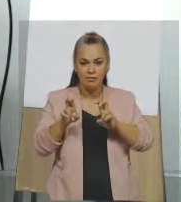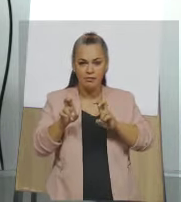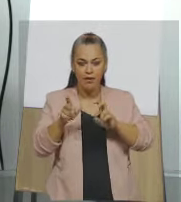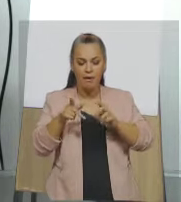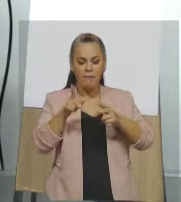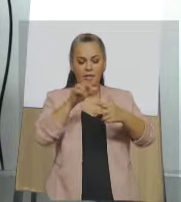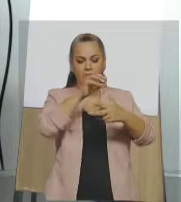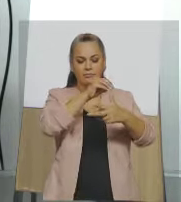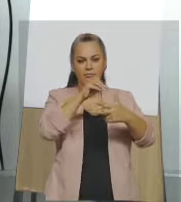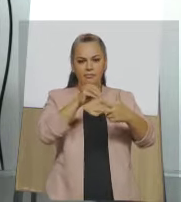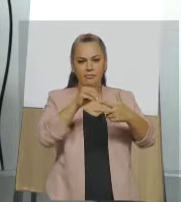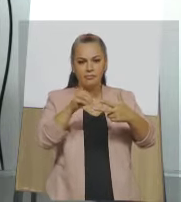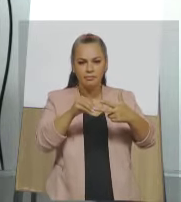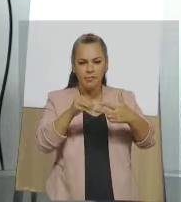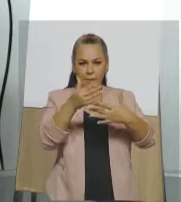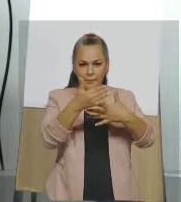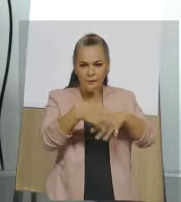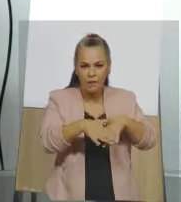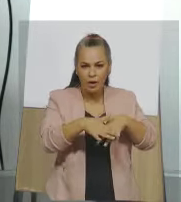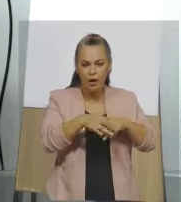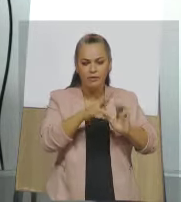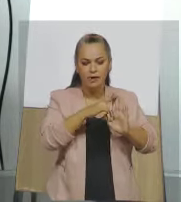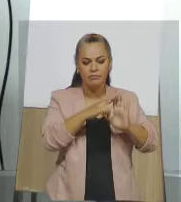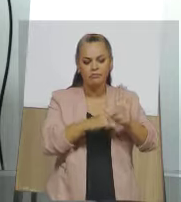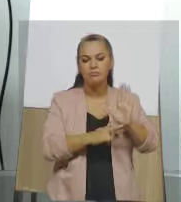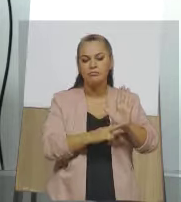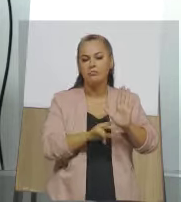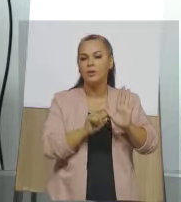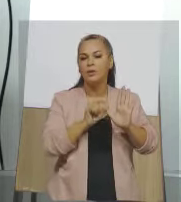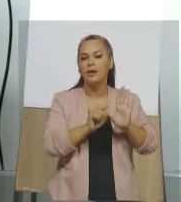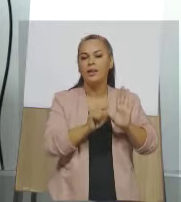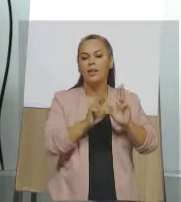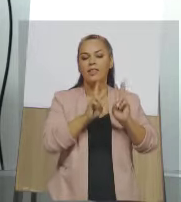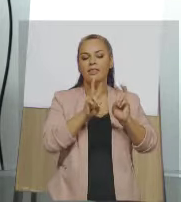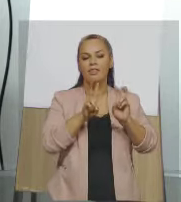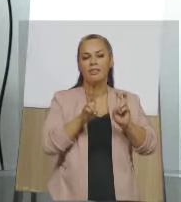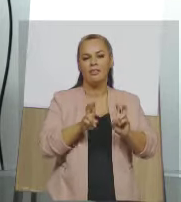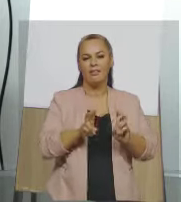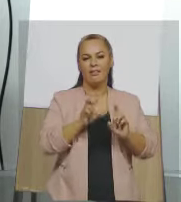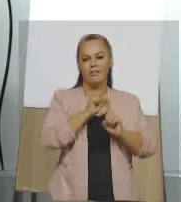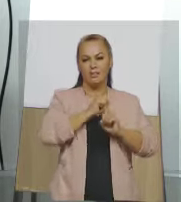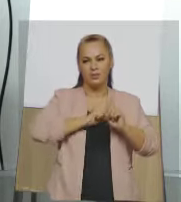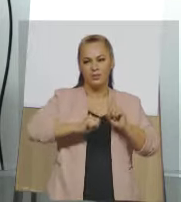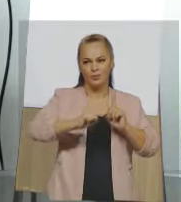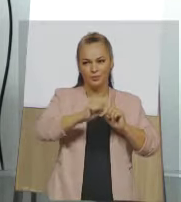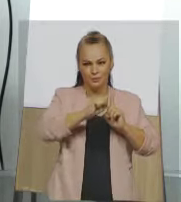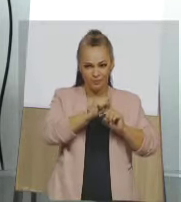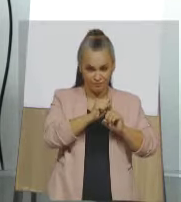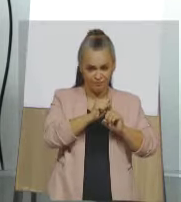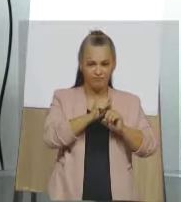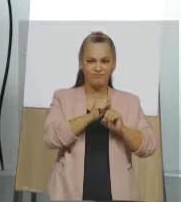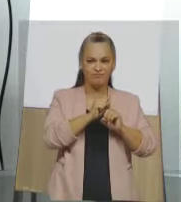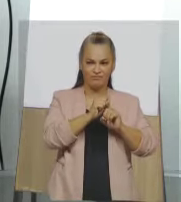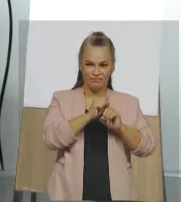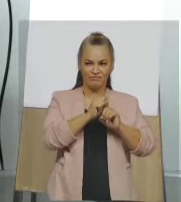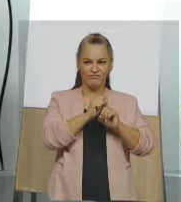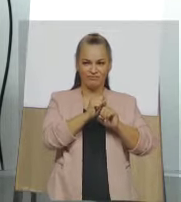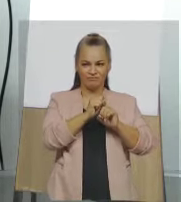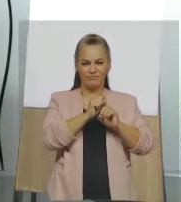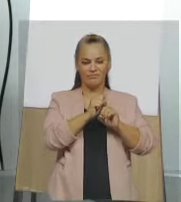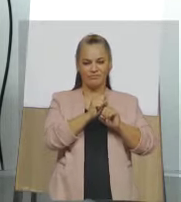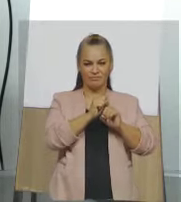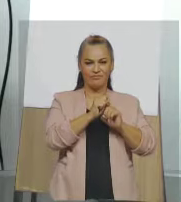social. E é justamente os alunos do ensino público, onde ele lida,